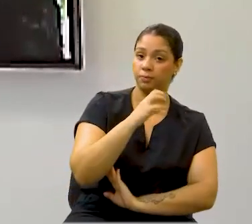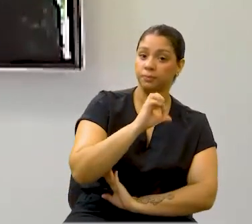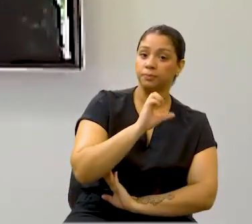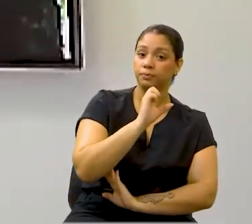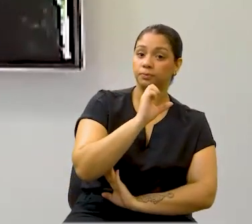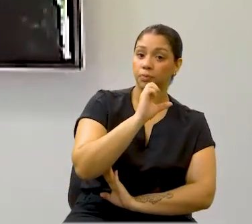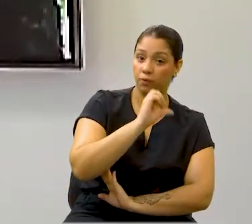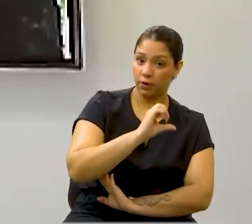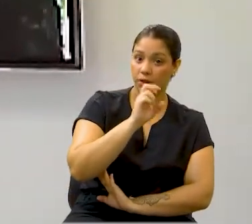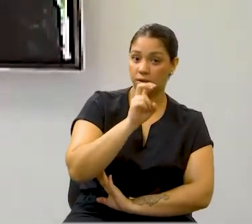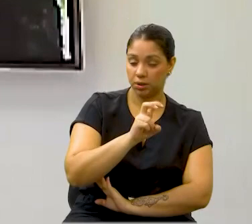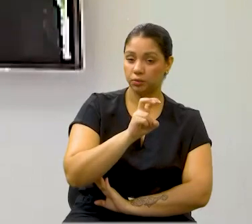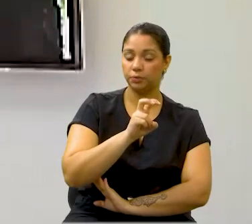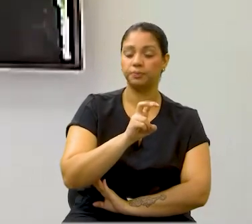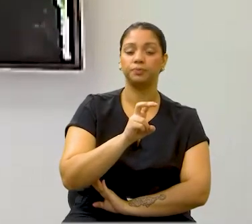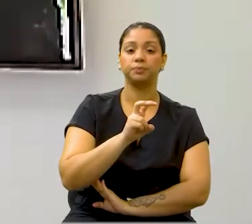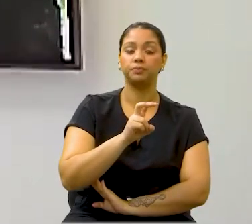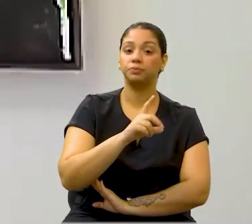1995,